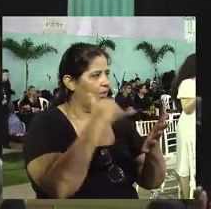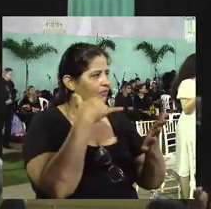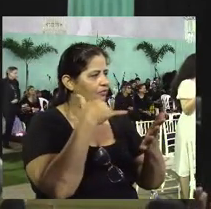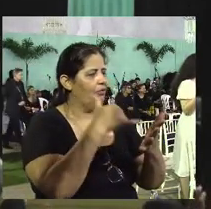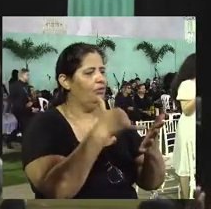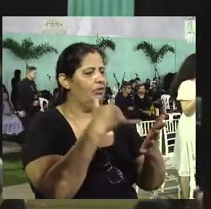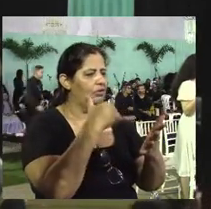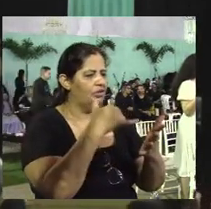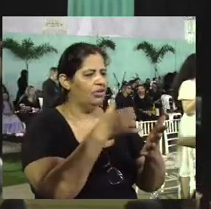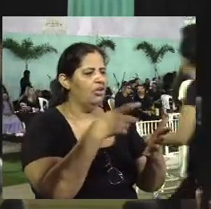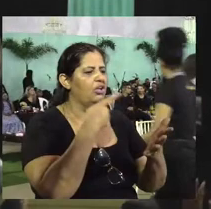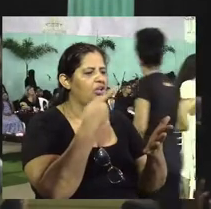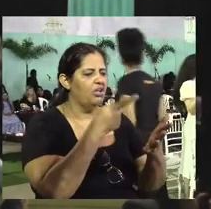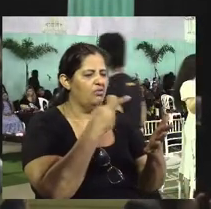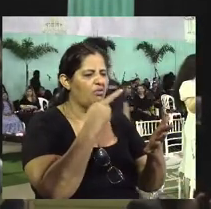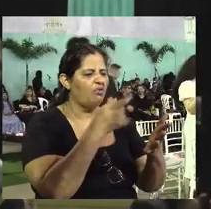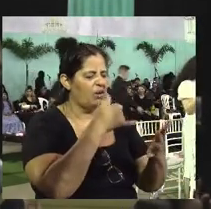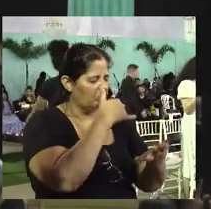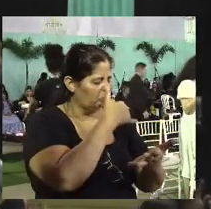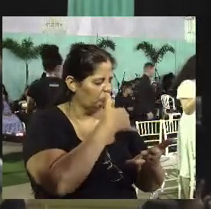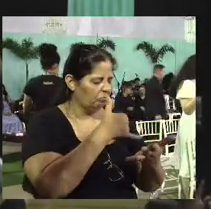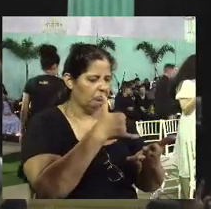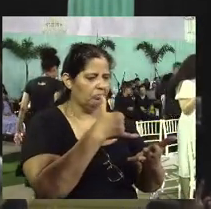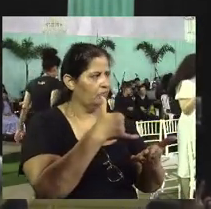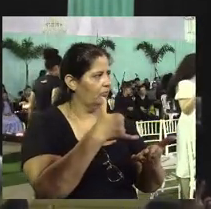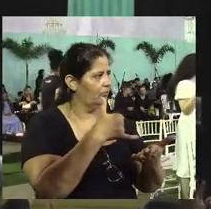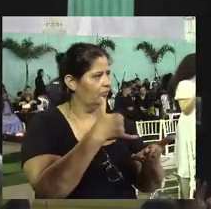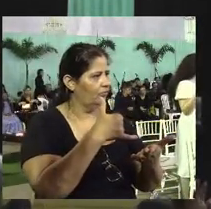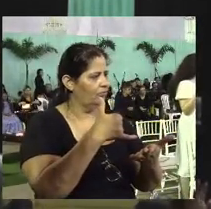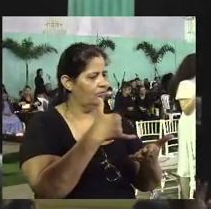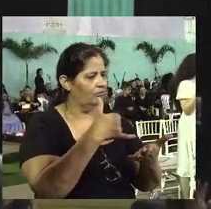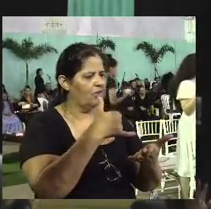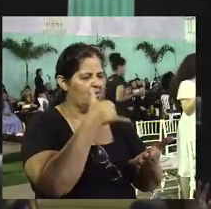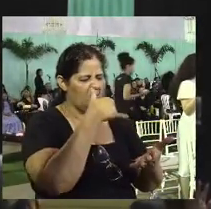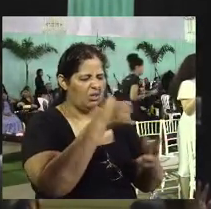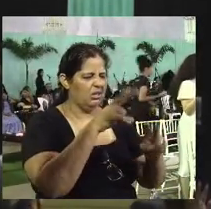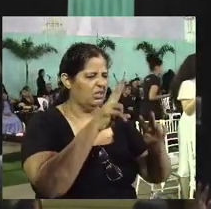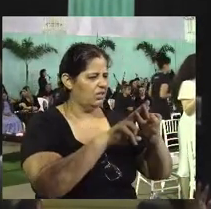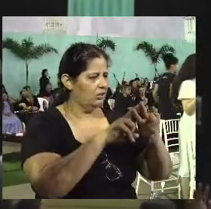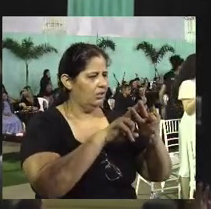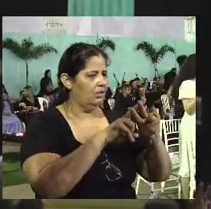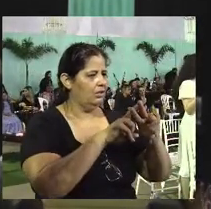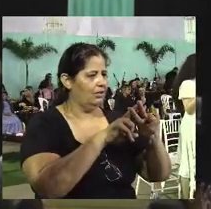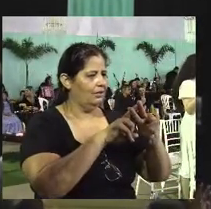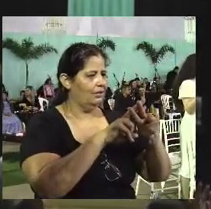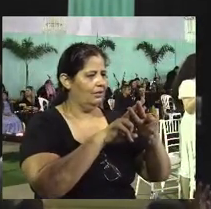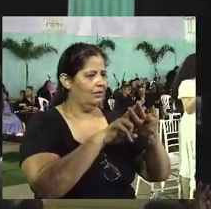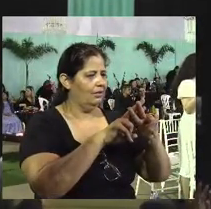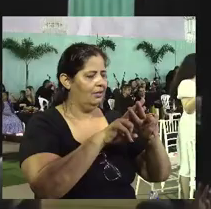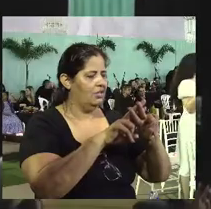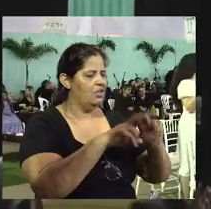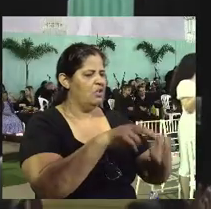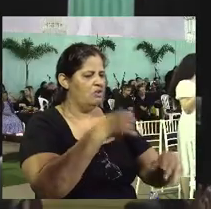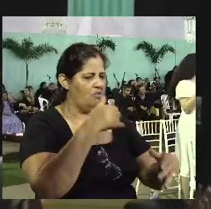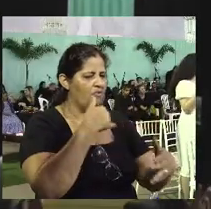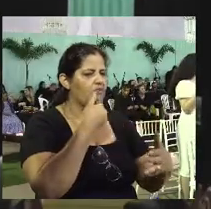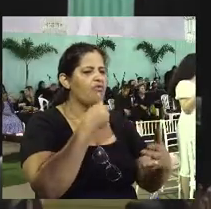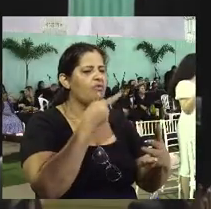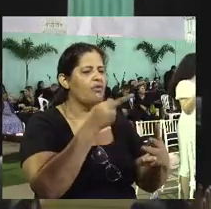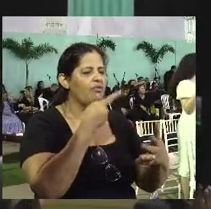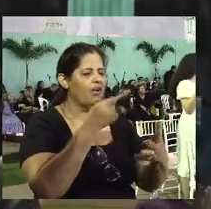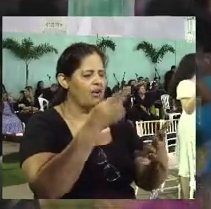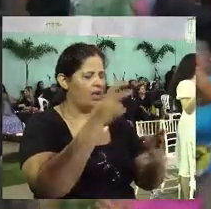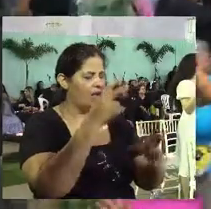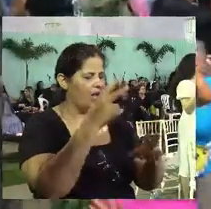eu vou pregar nas bocas de fumo eu vou pregar nas cadeias vou pregar nos hospitais